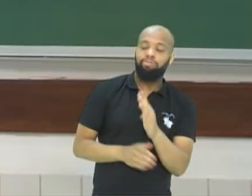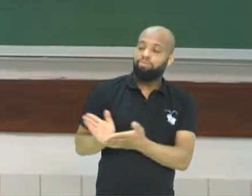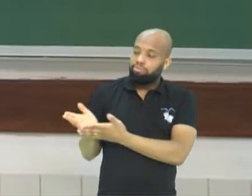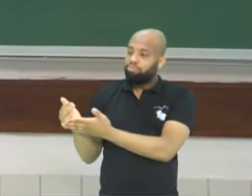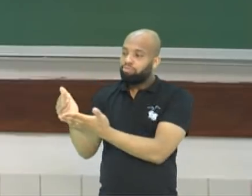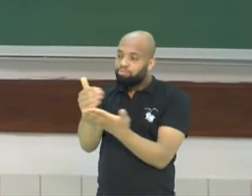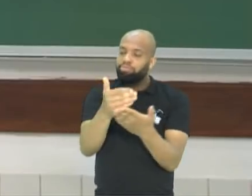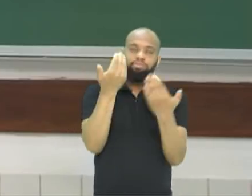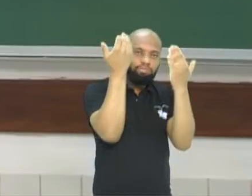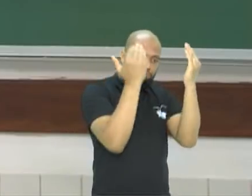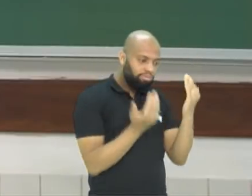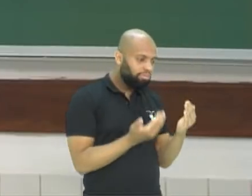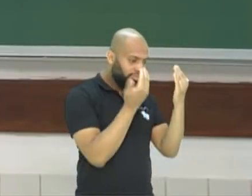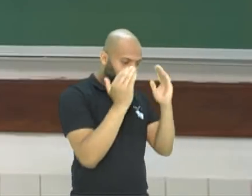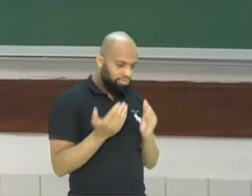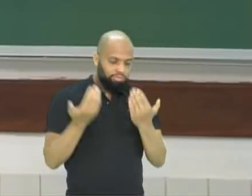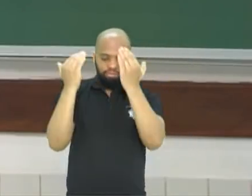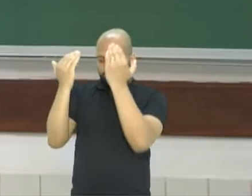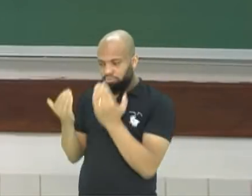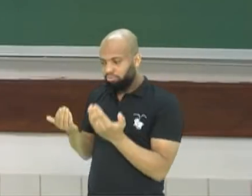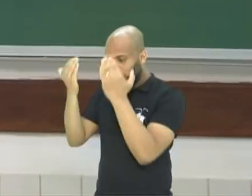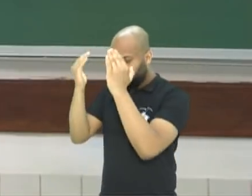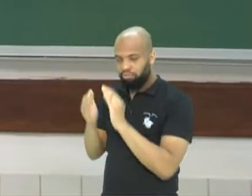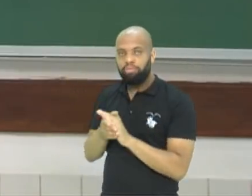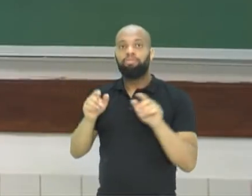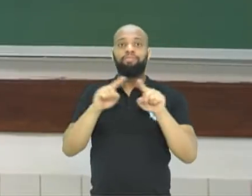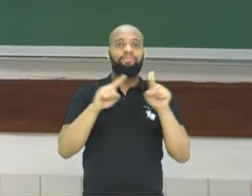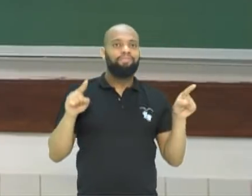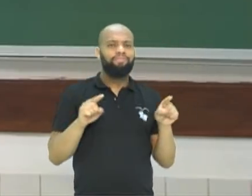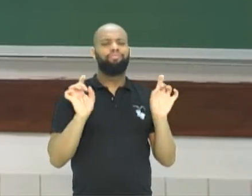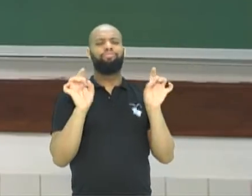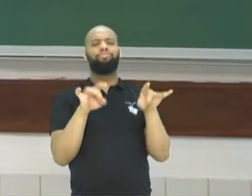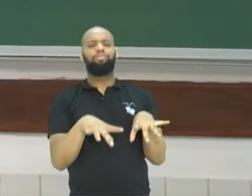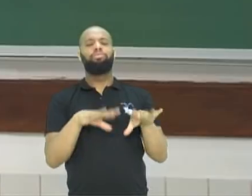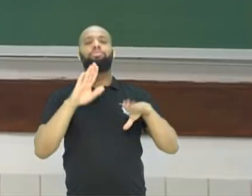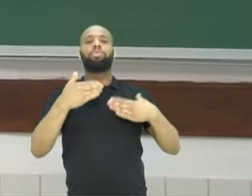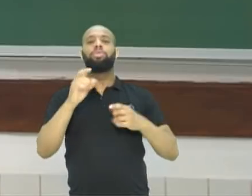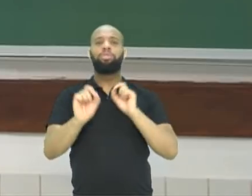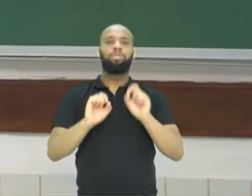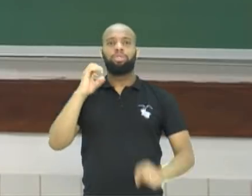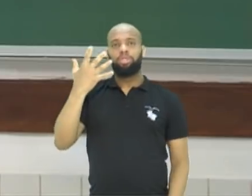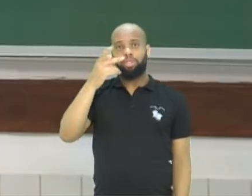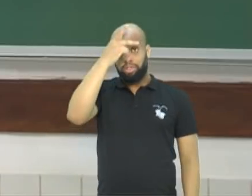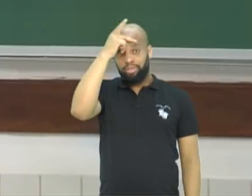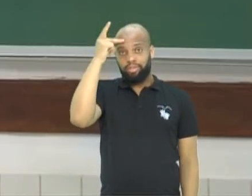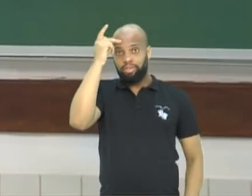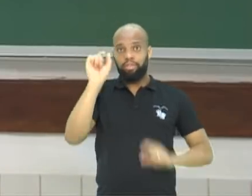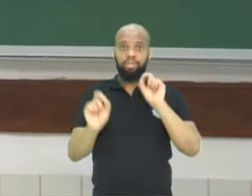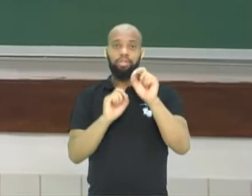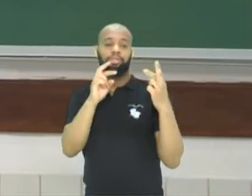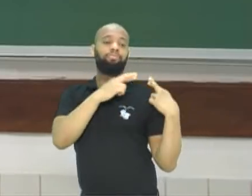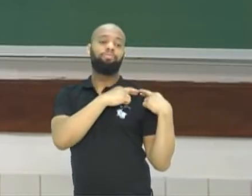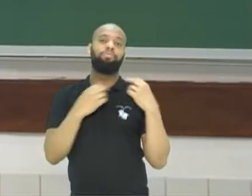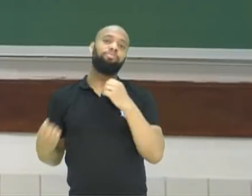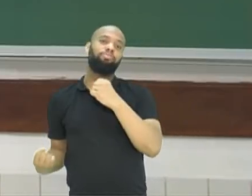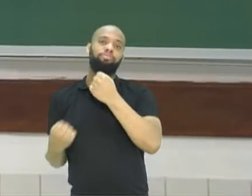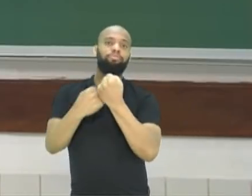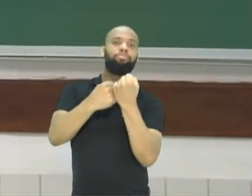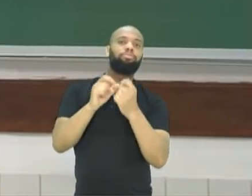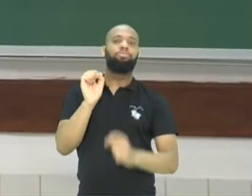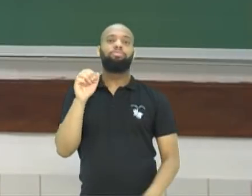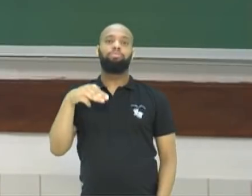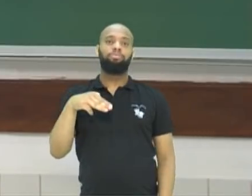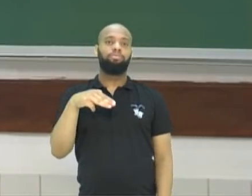uma análise de campo. Como ele desistiu, a pessoa que ficou responsável por isso, intitulada